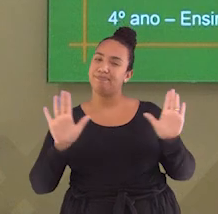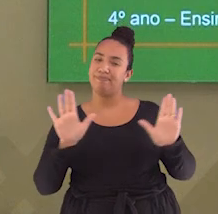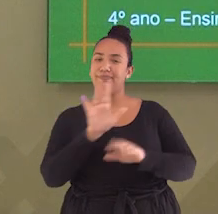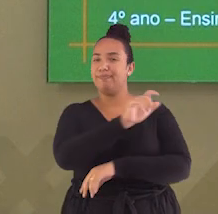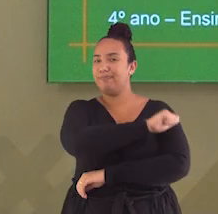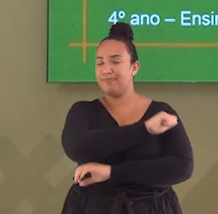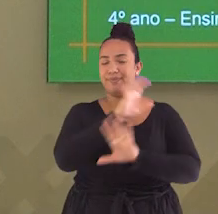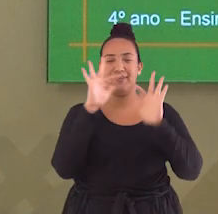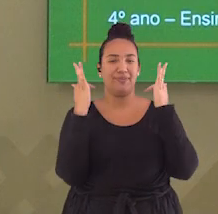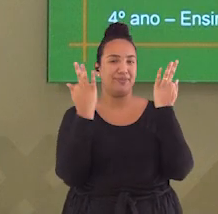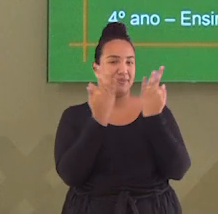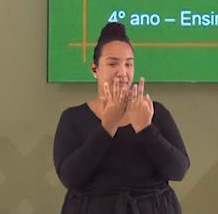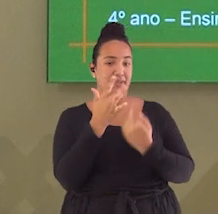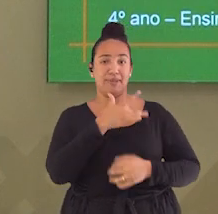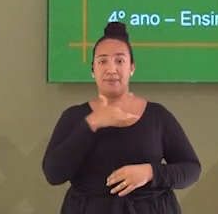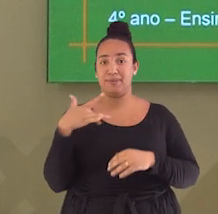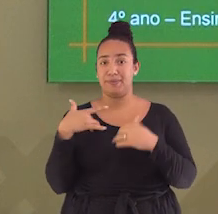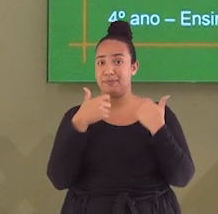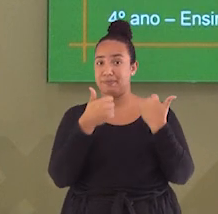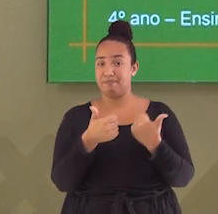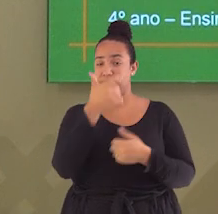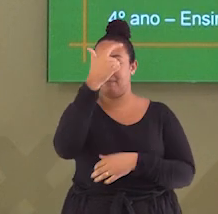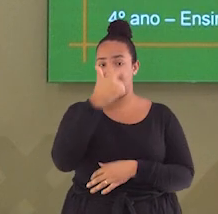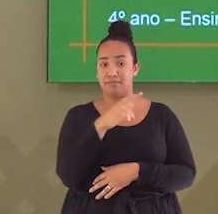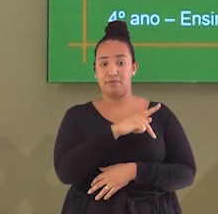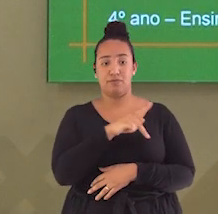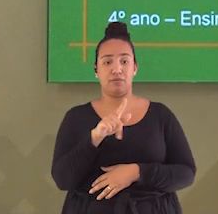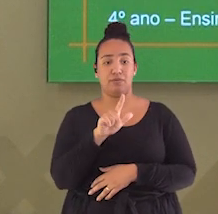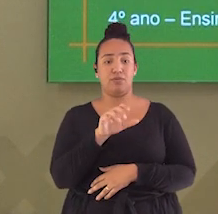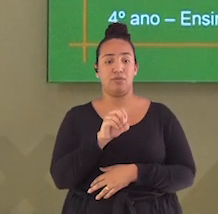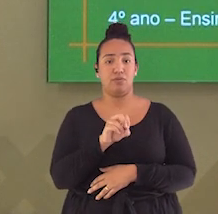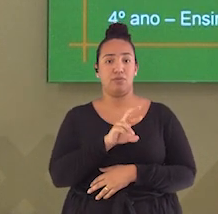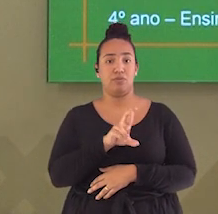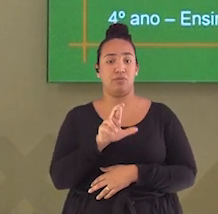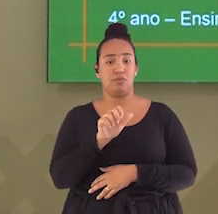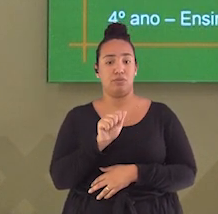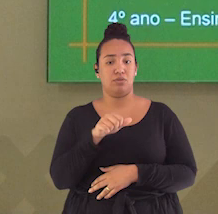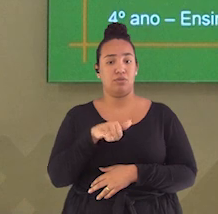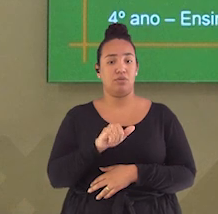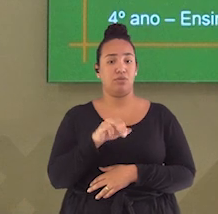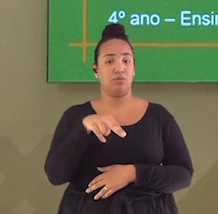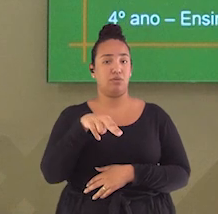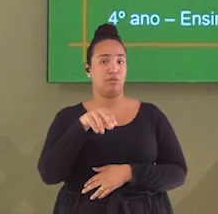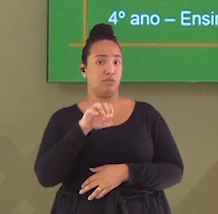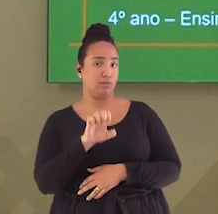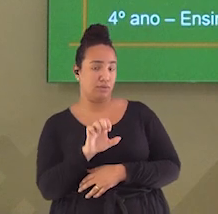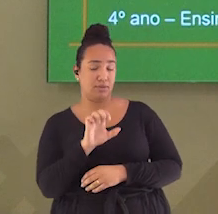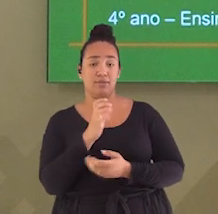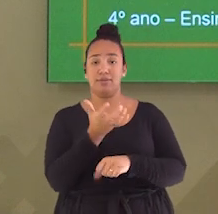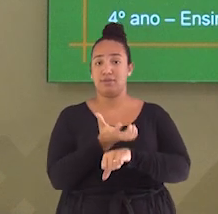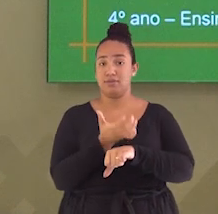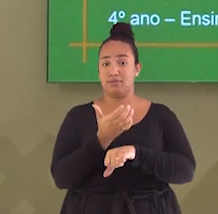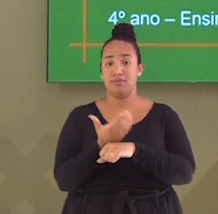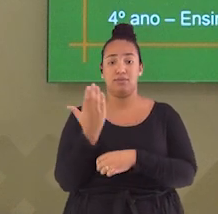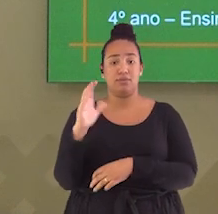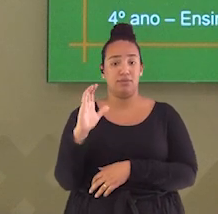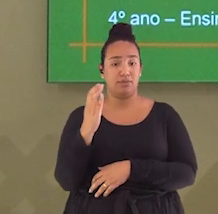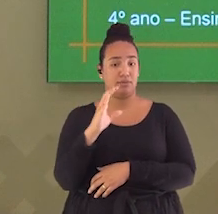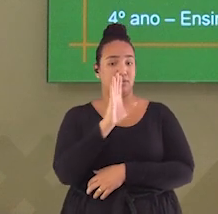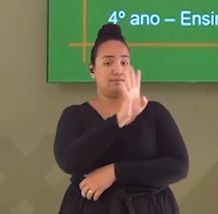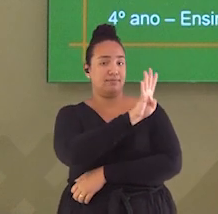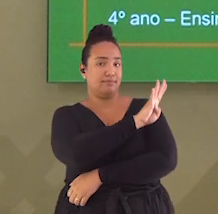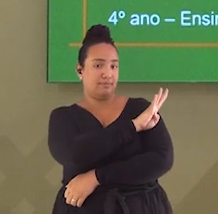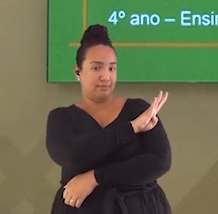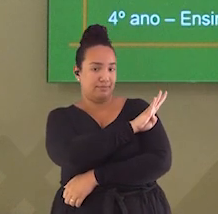Olá, estudantes e familiares, tudo bem com vocês? Sou a professora Lohane, aula de Ciências para o